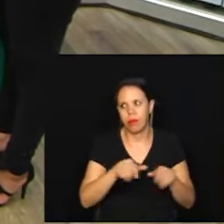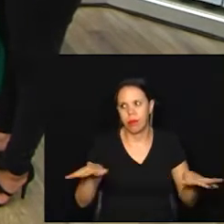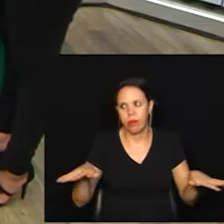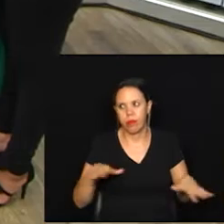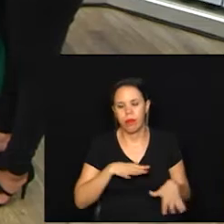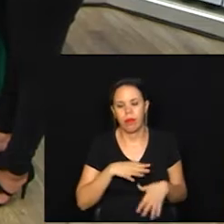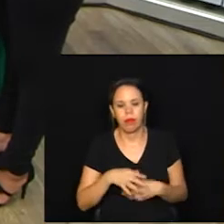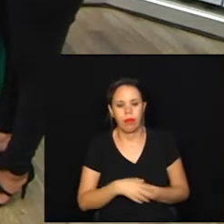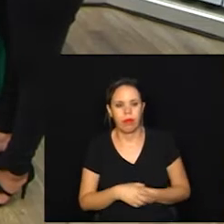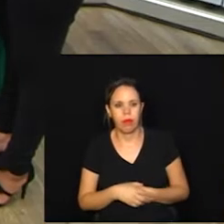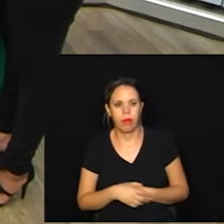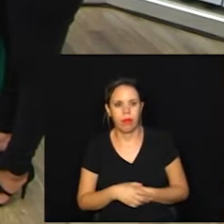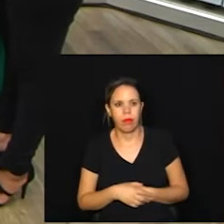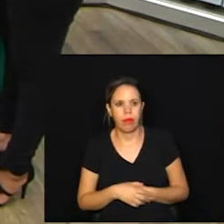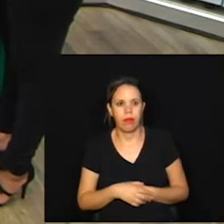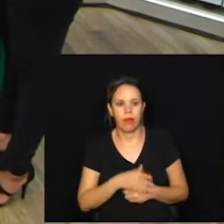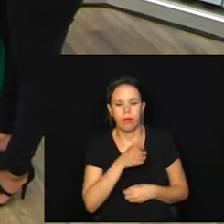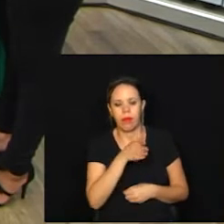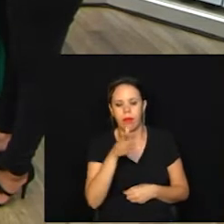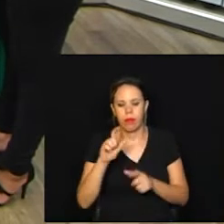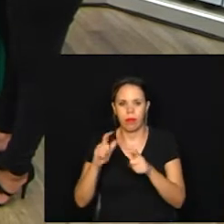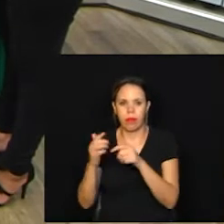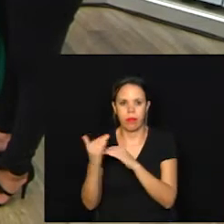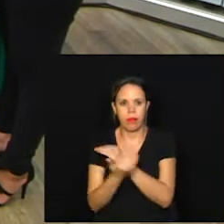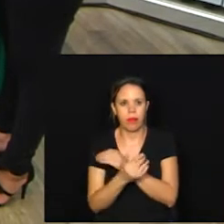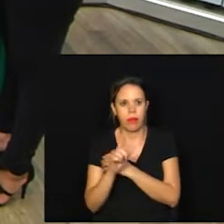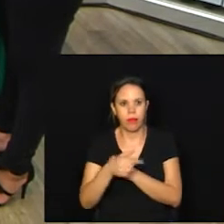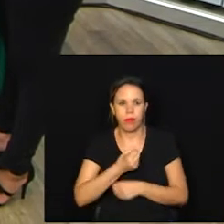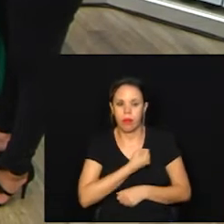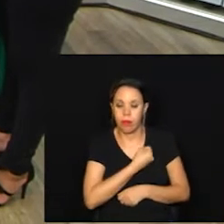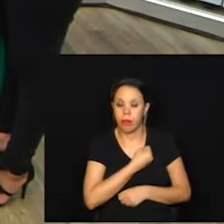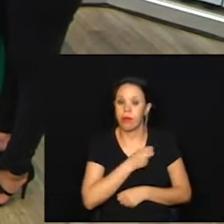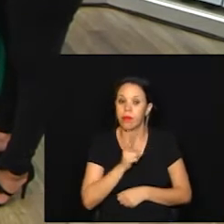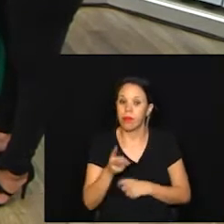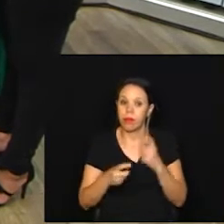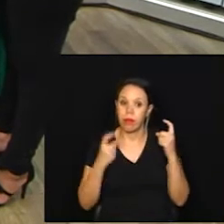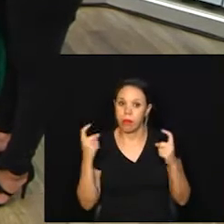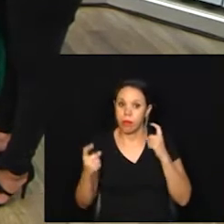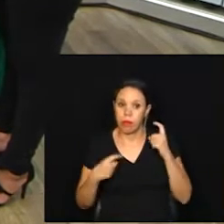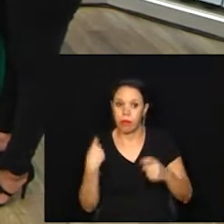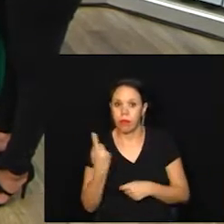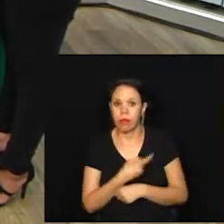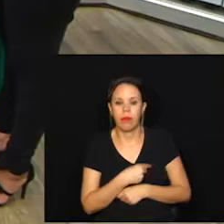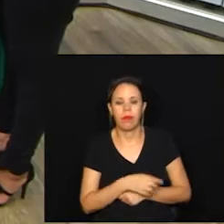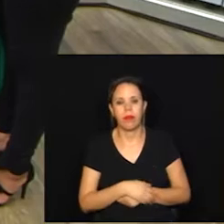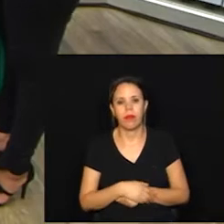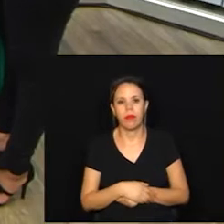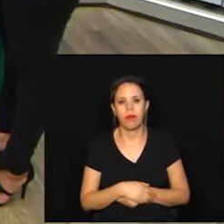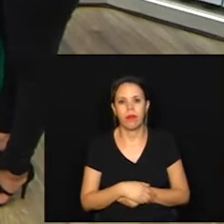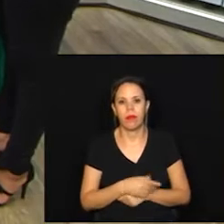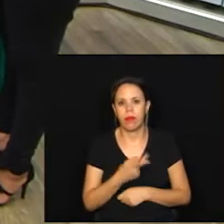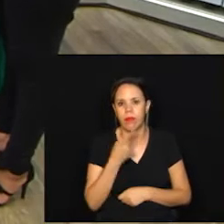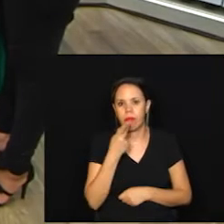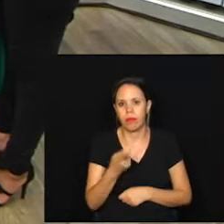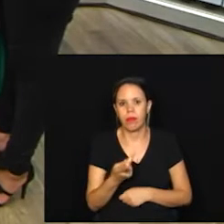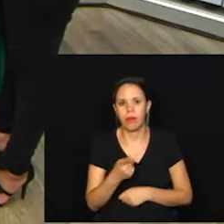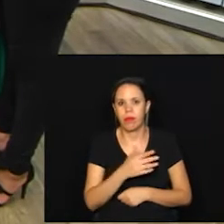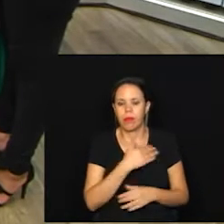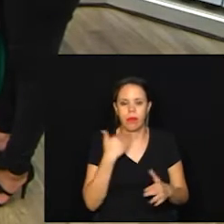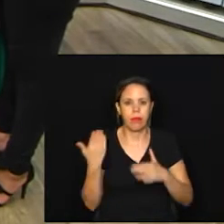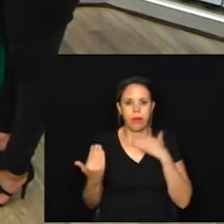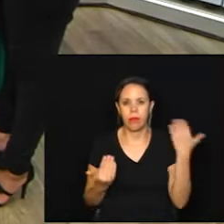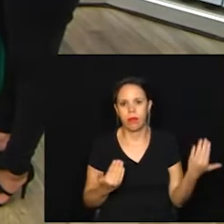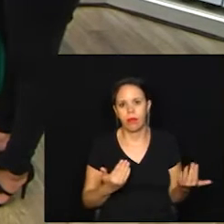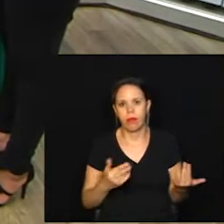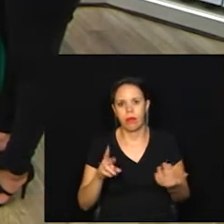a cidade, por todos os bairros, e é um número que sempre preocupa a gente. Quando a gente fala das mortes aqui